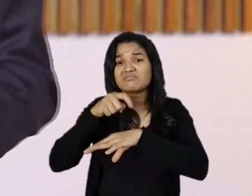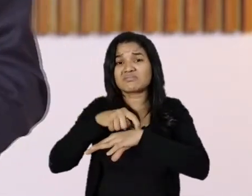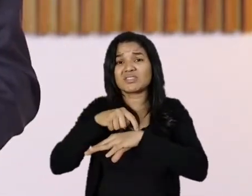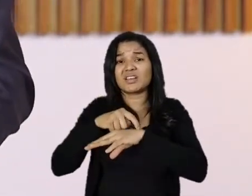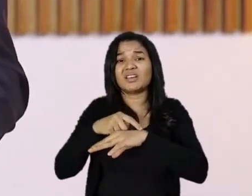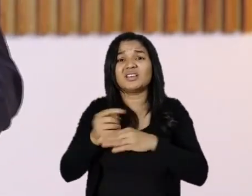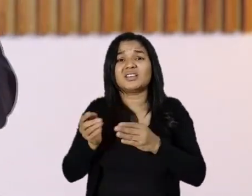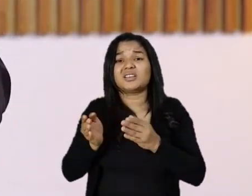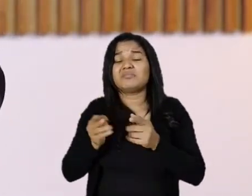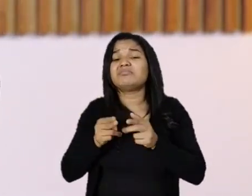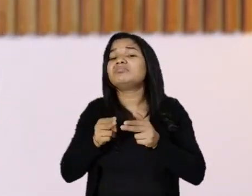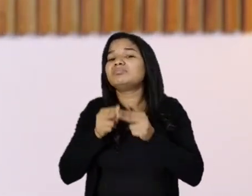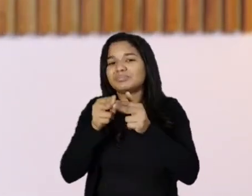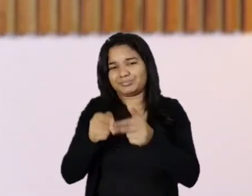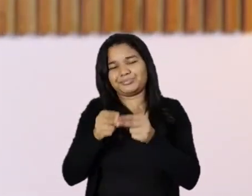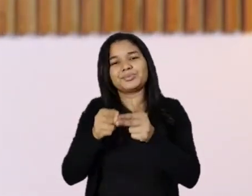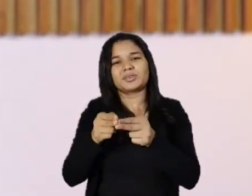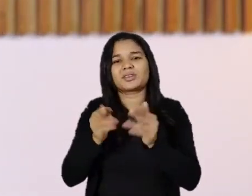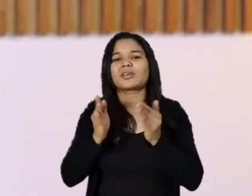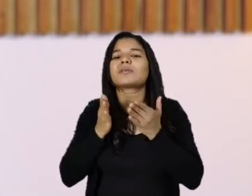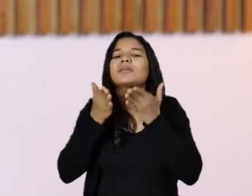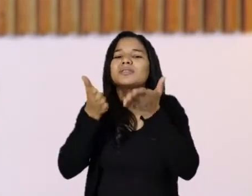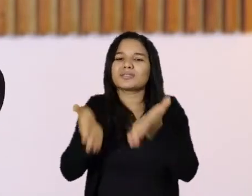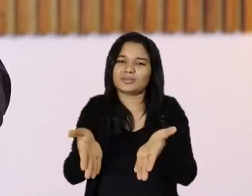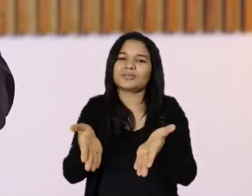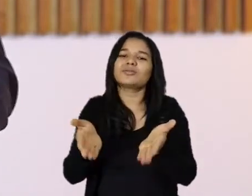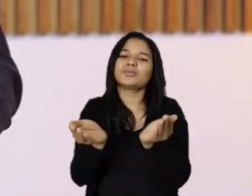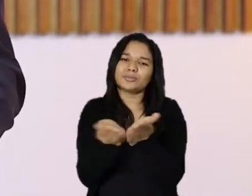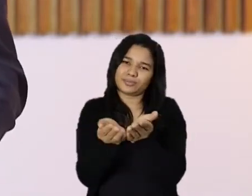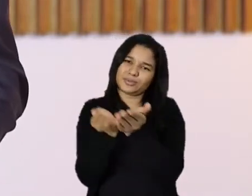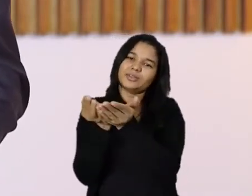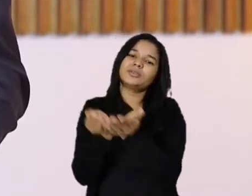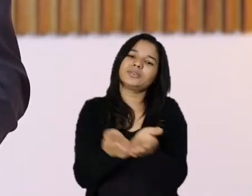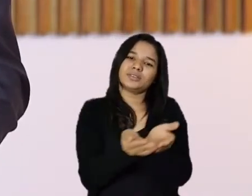para ele, olha, você vai entrar na arca e após 7 dias o dilúvio vai